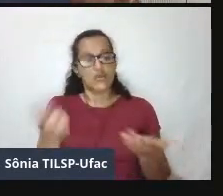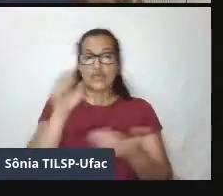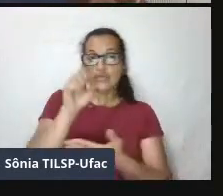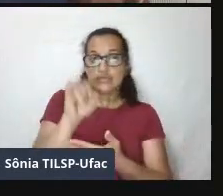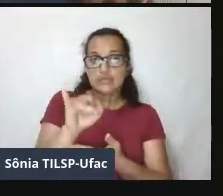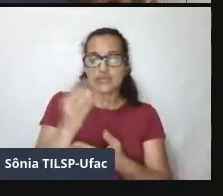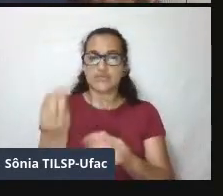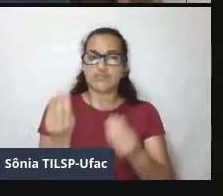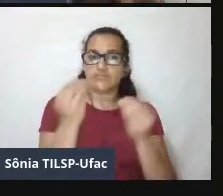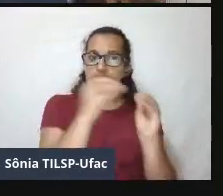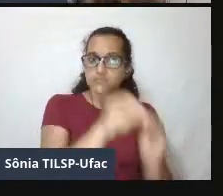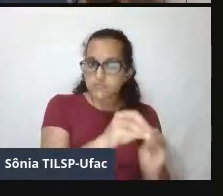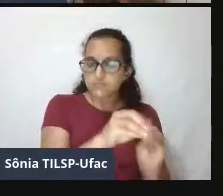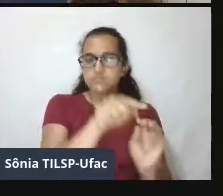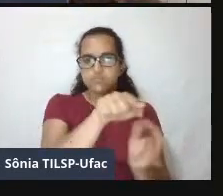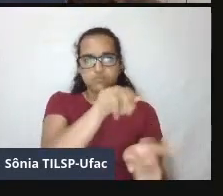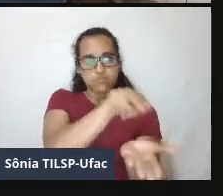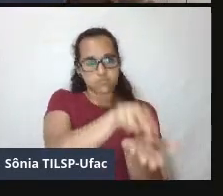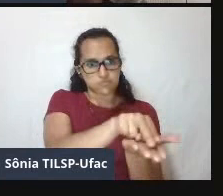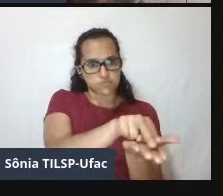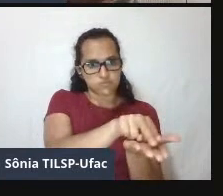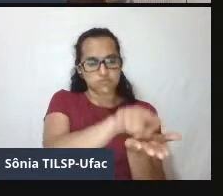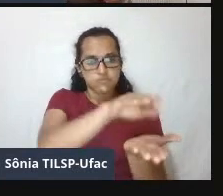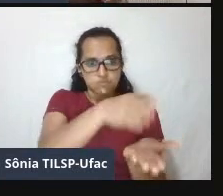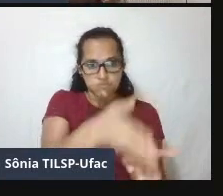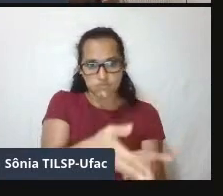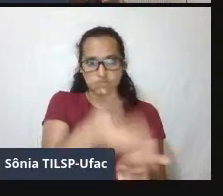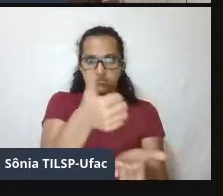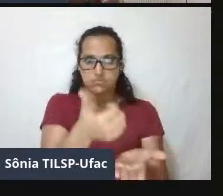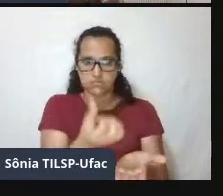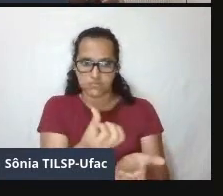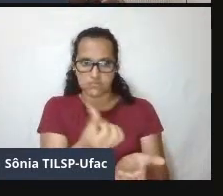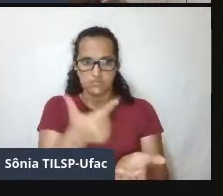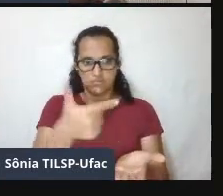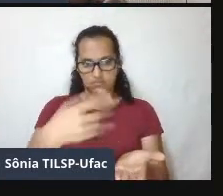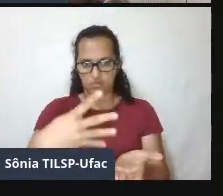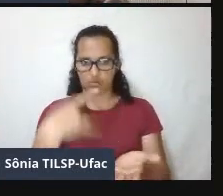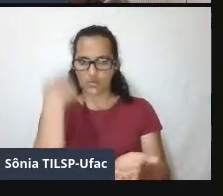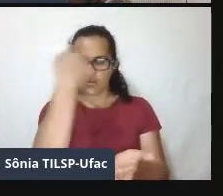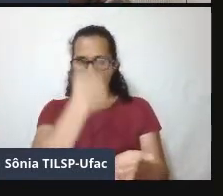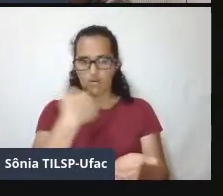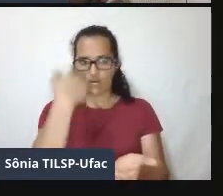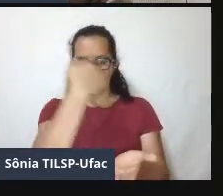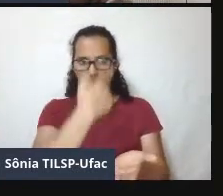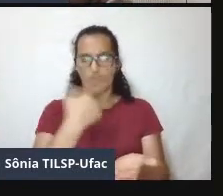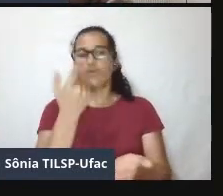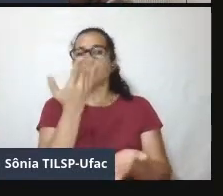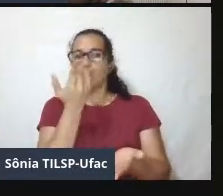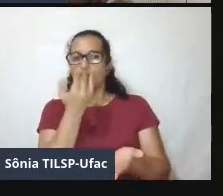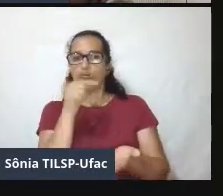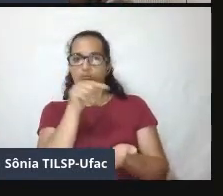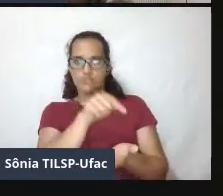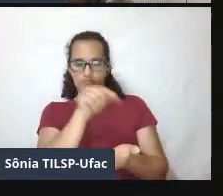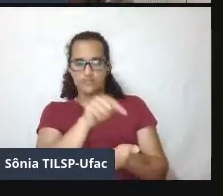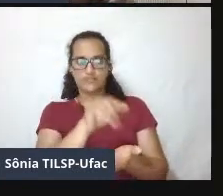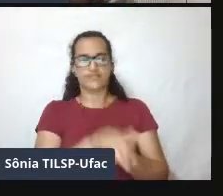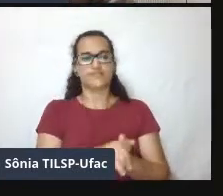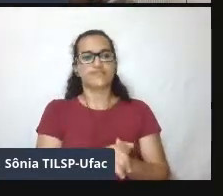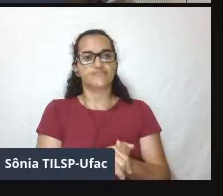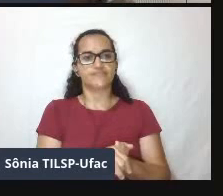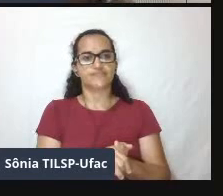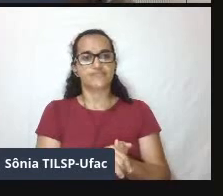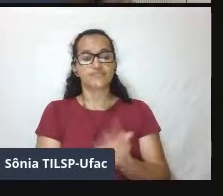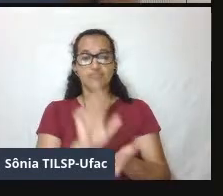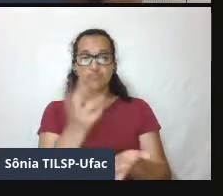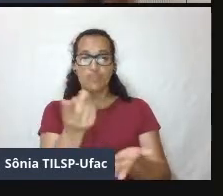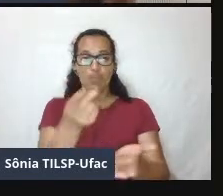é que o paciente fique de 16 a 24 horas em decúbito dorsal, em decúbito com a barriga para